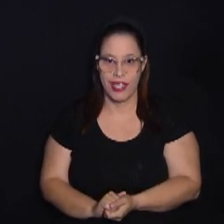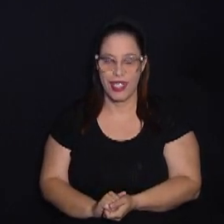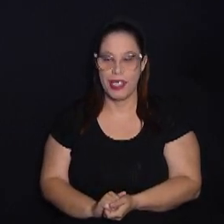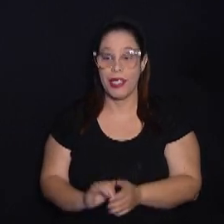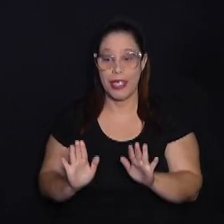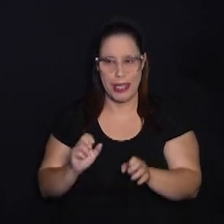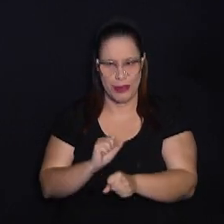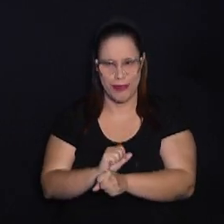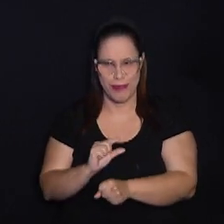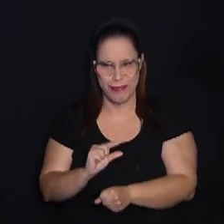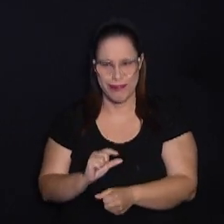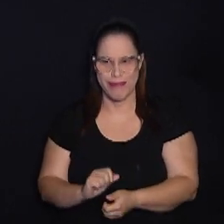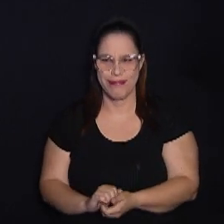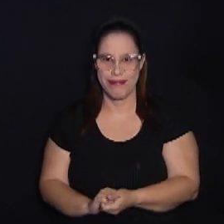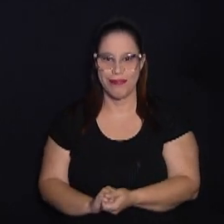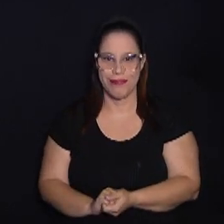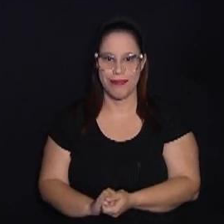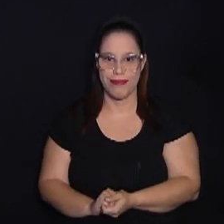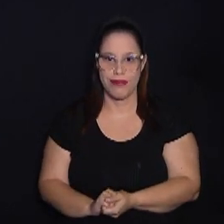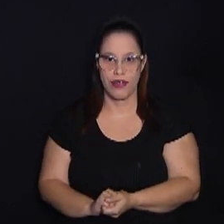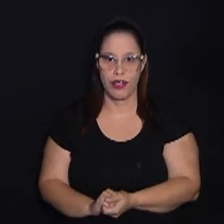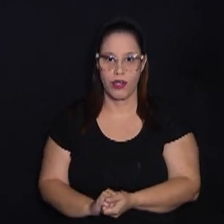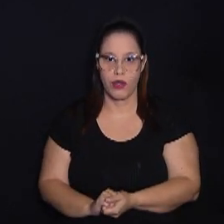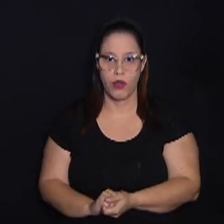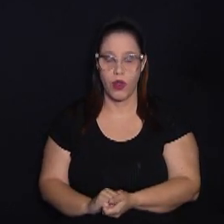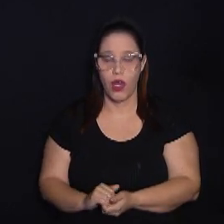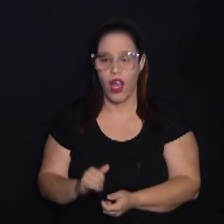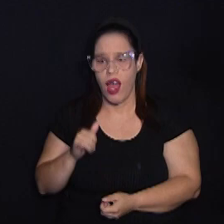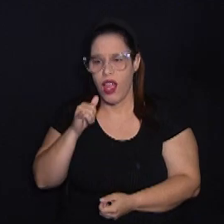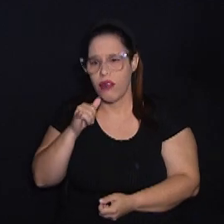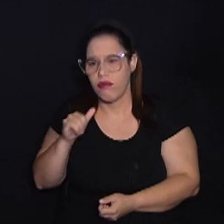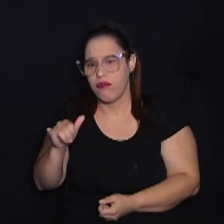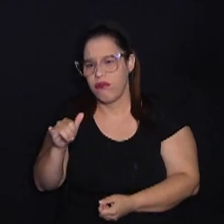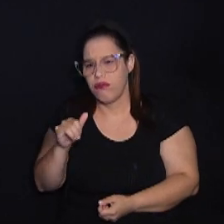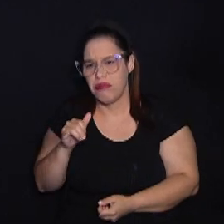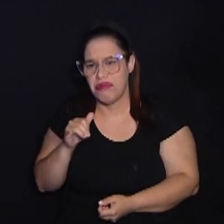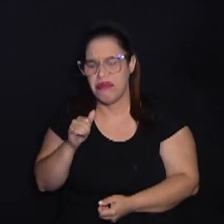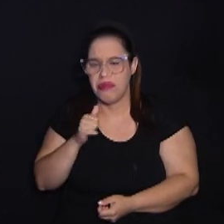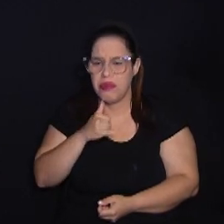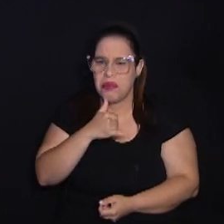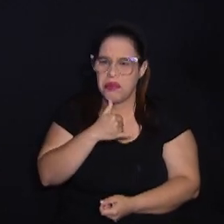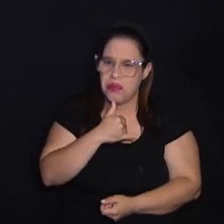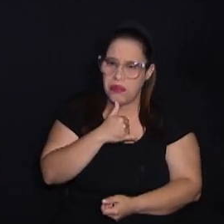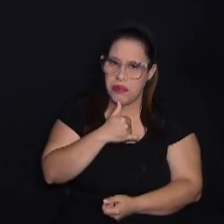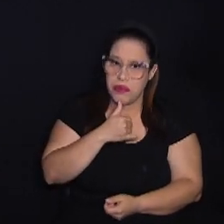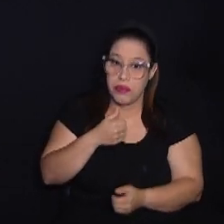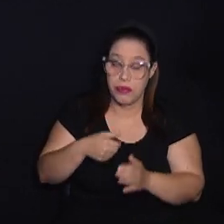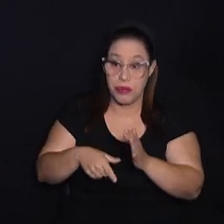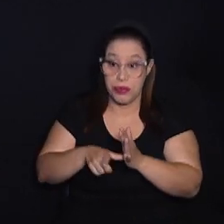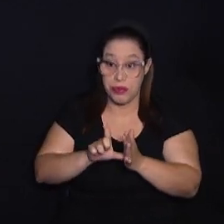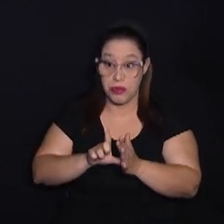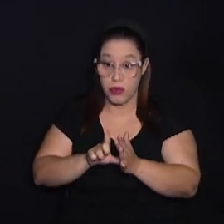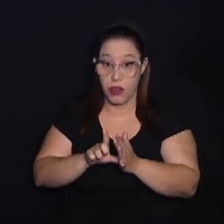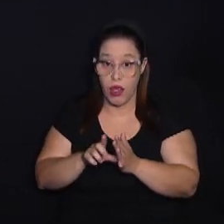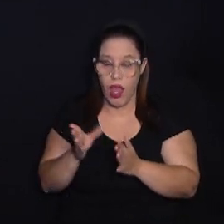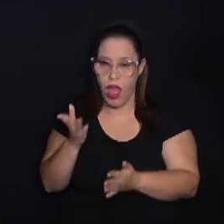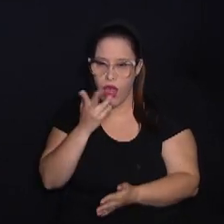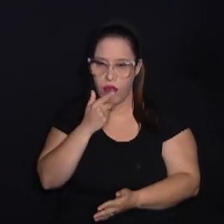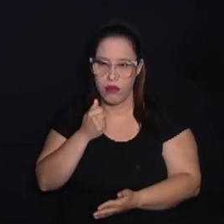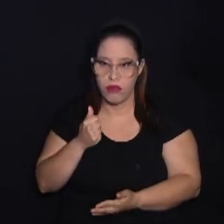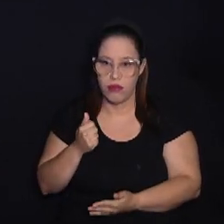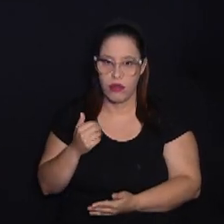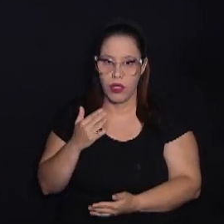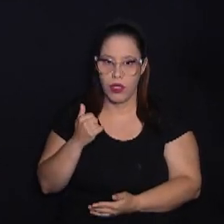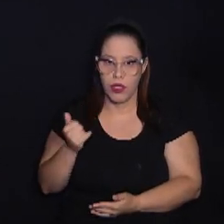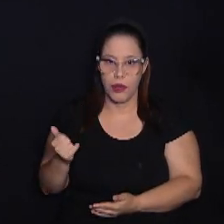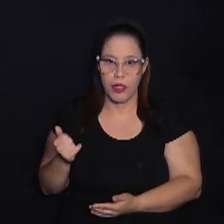peraí. Eu tenho uma notícia um pouco chatinha para vocês. Antes do jantar, a gente vai fazer uma chamada